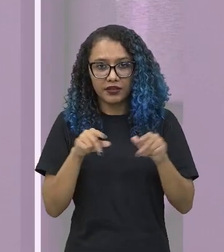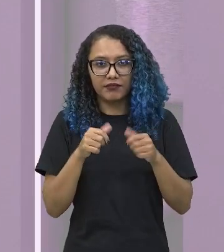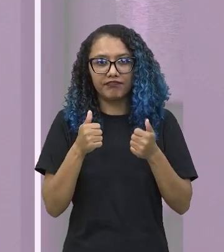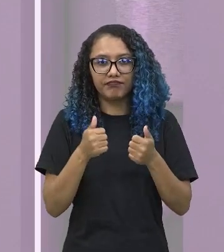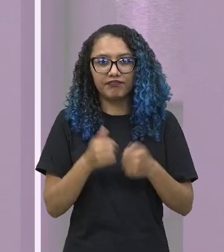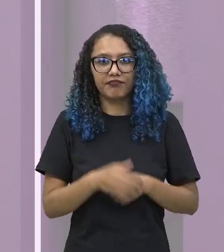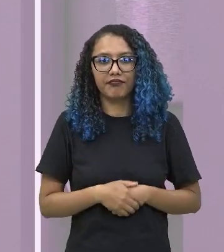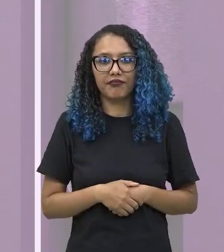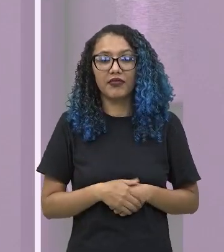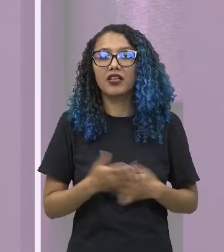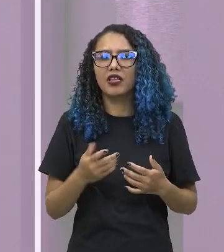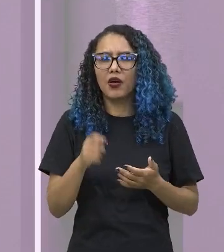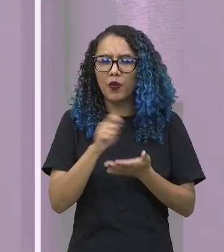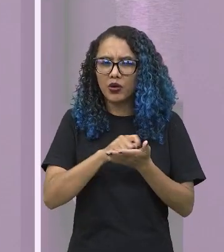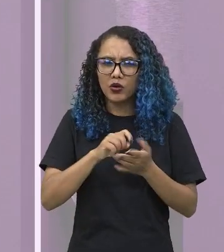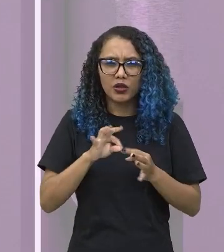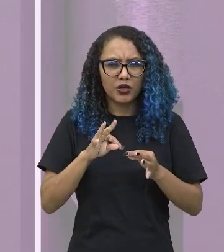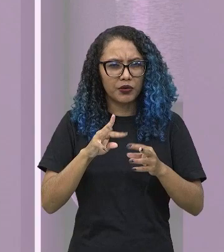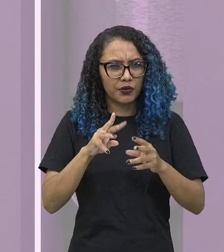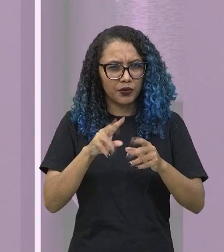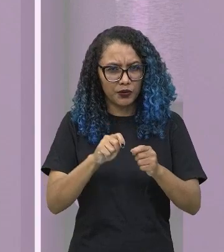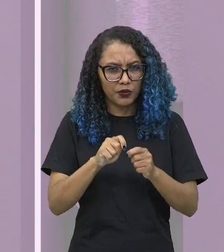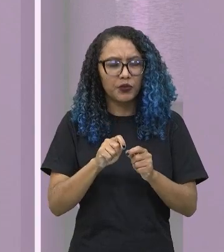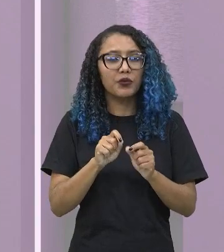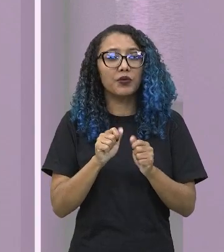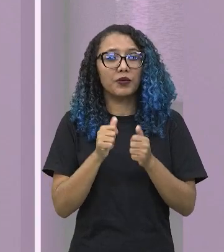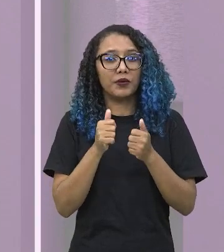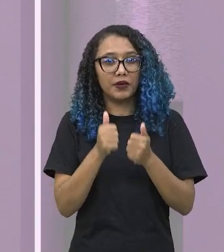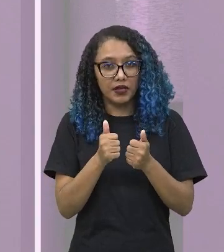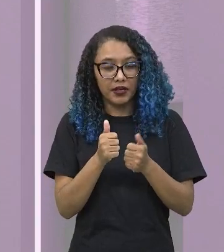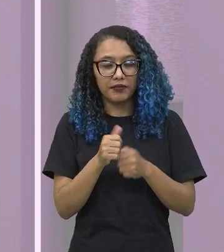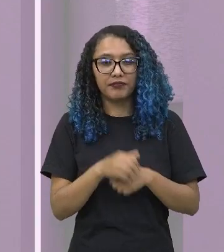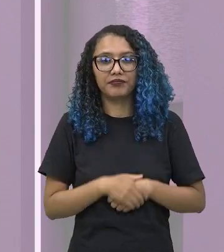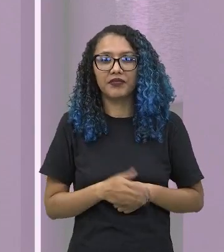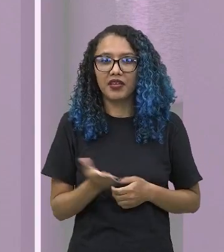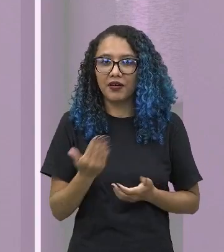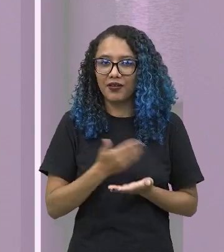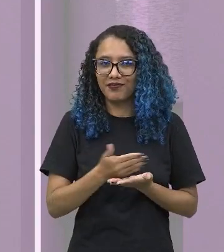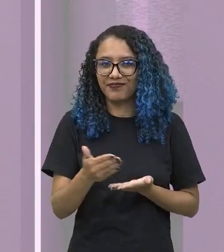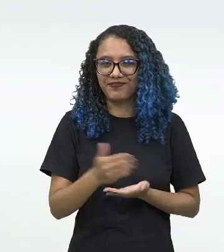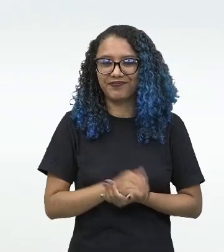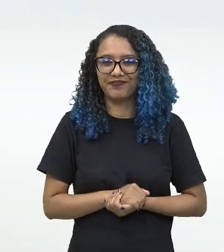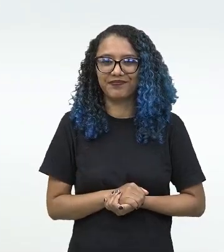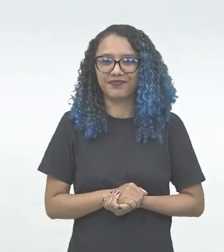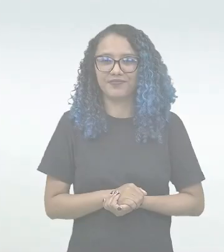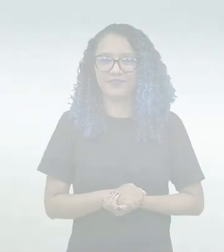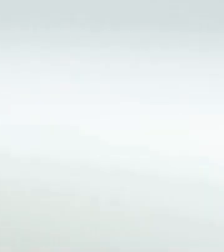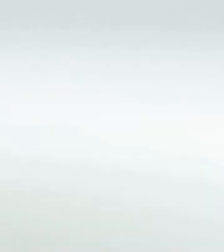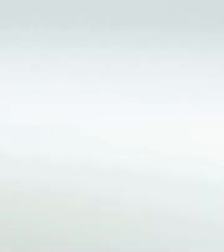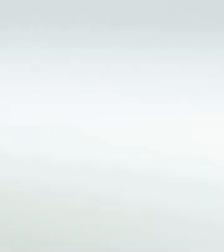pessoal, anotem tudo da nossa aula para não perder nenhum detalhe e vamos à nossa aula.